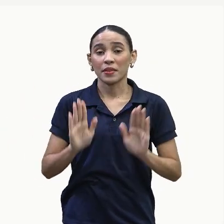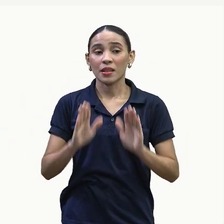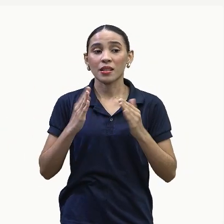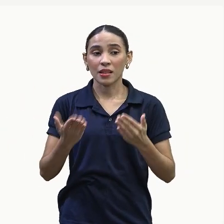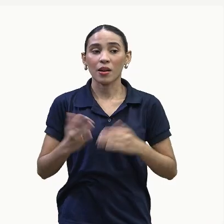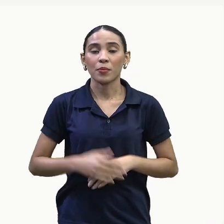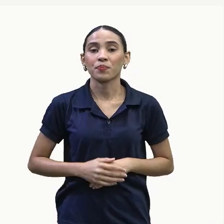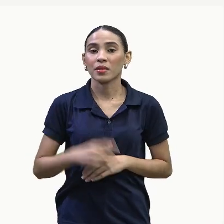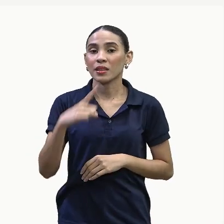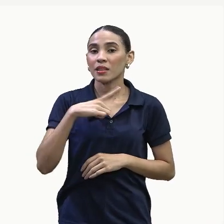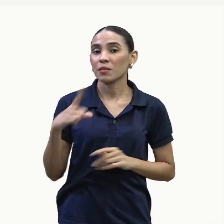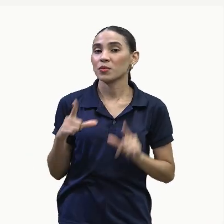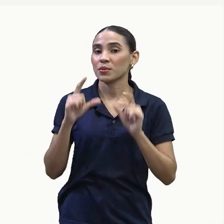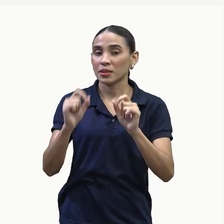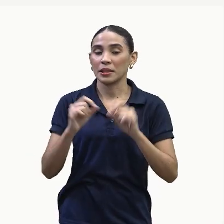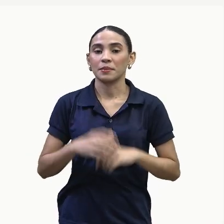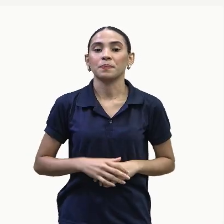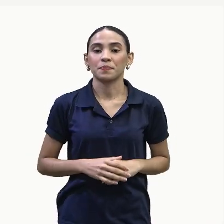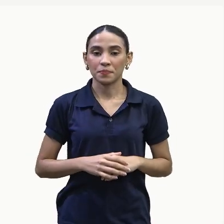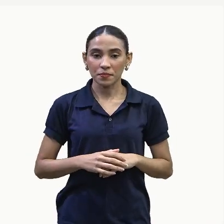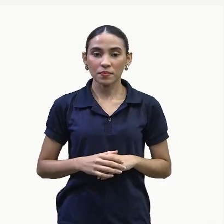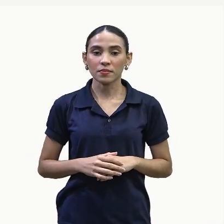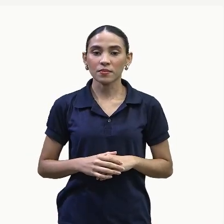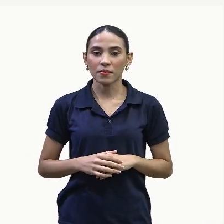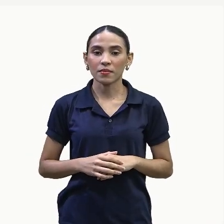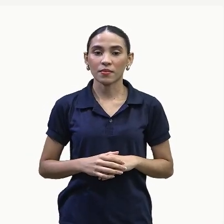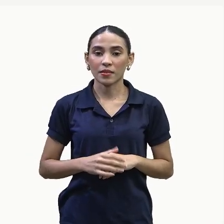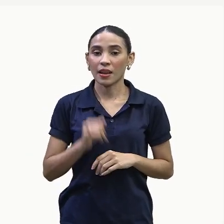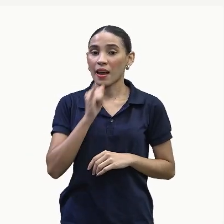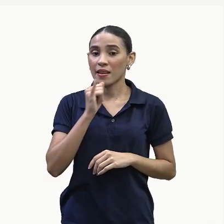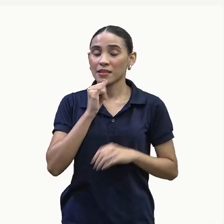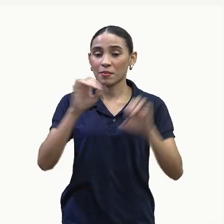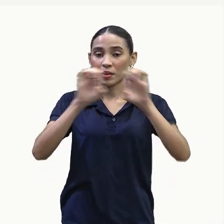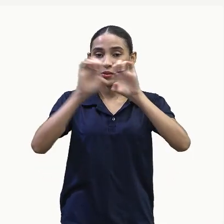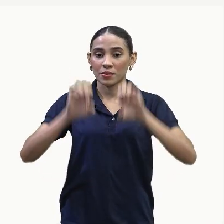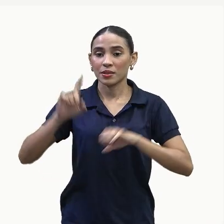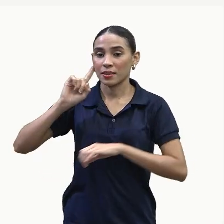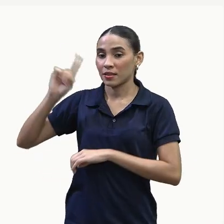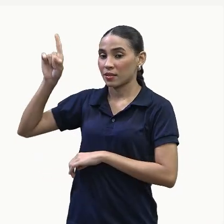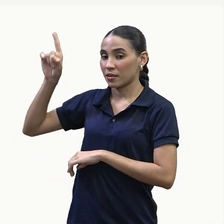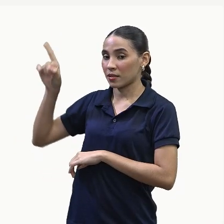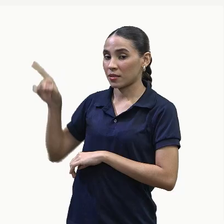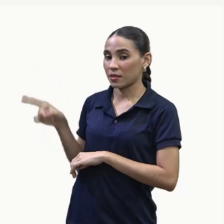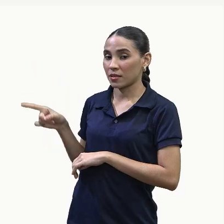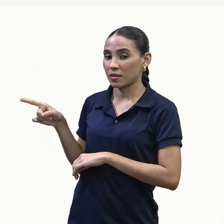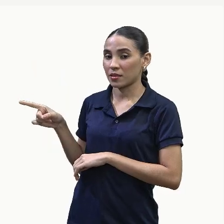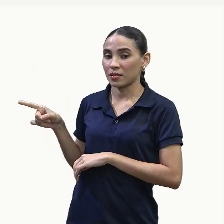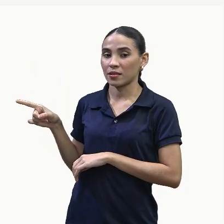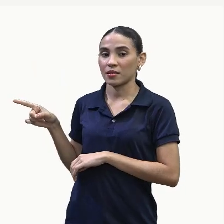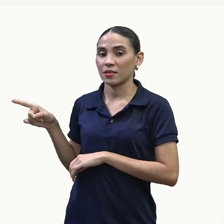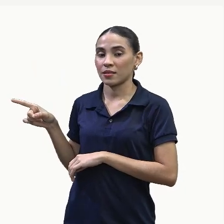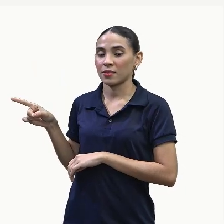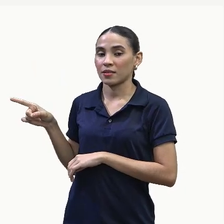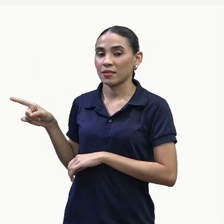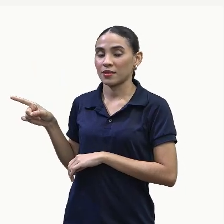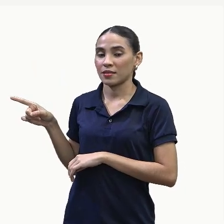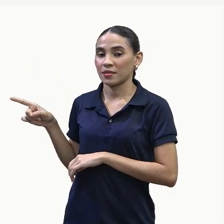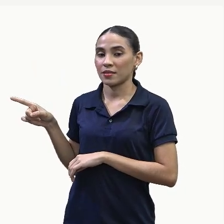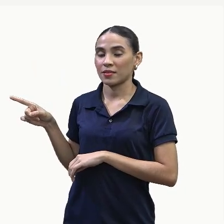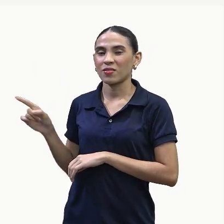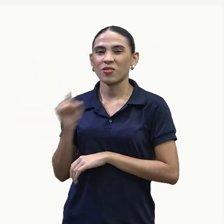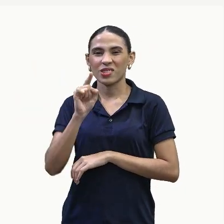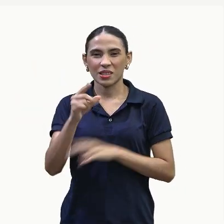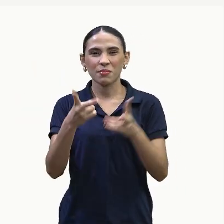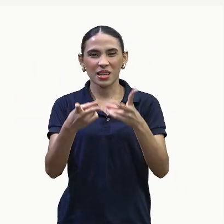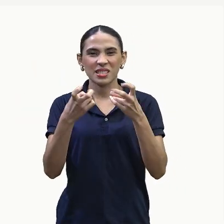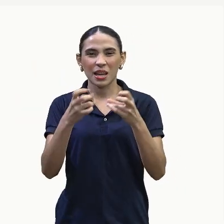isso, nós temos aí essa estrutura que são os nucleotídeos pareados. Vocês